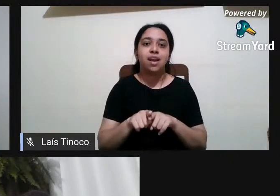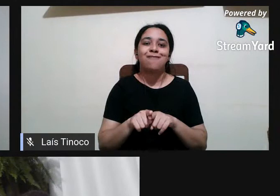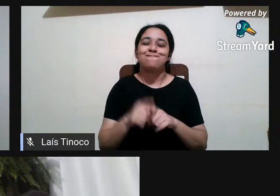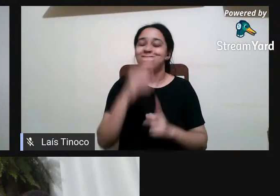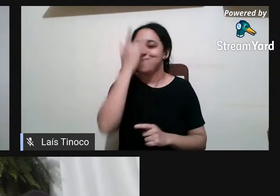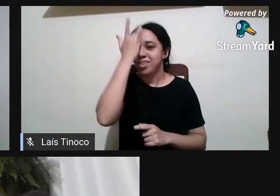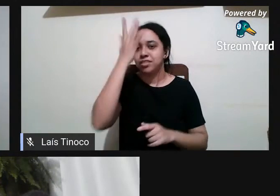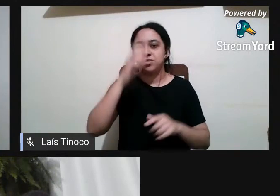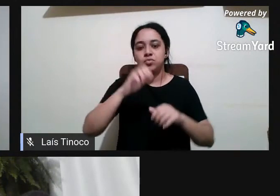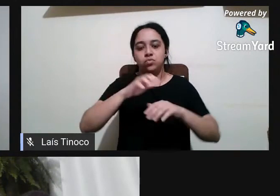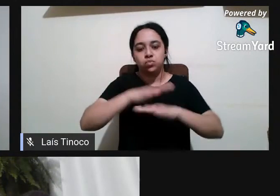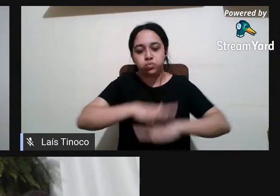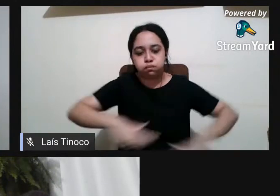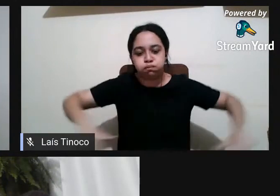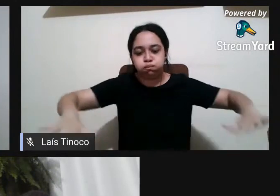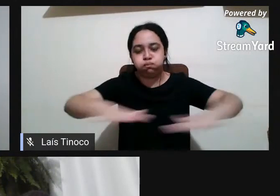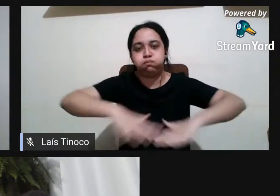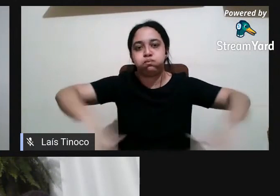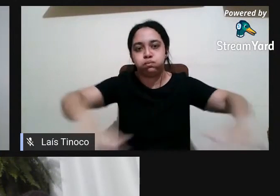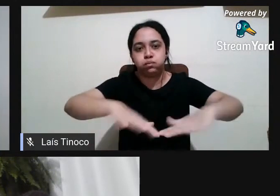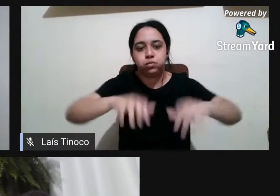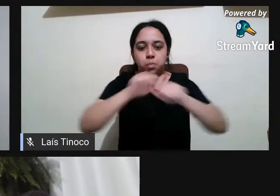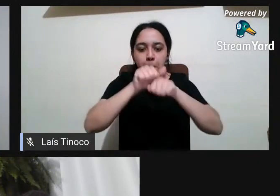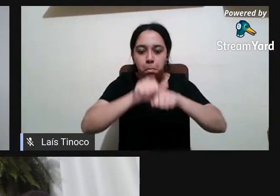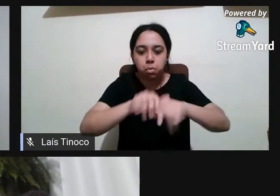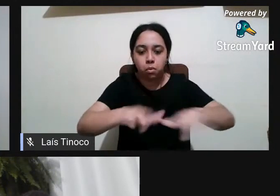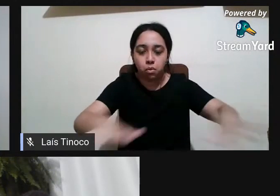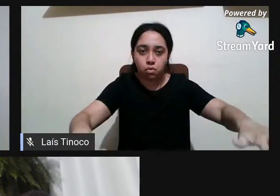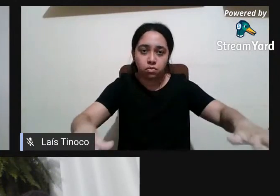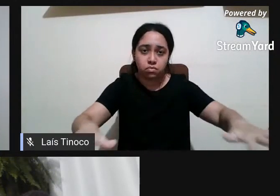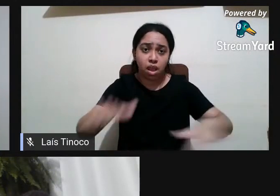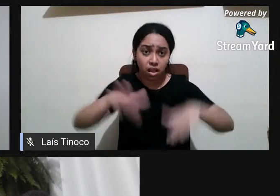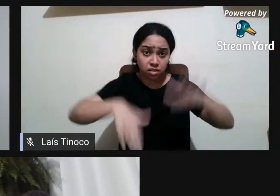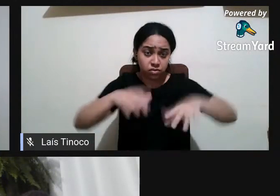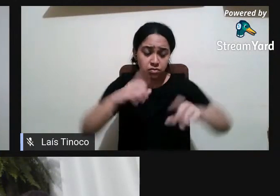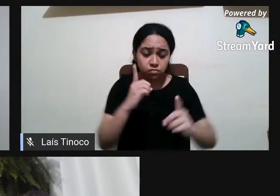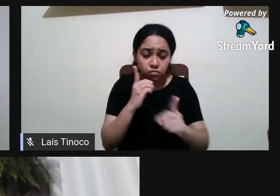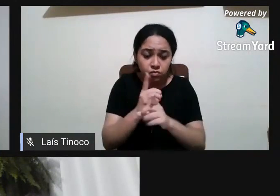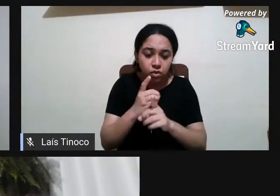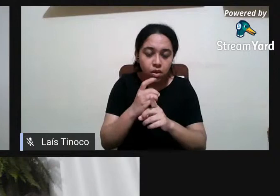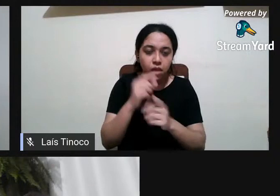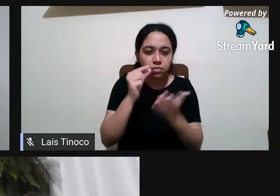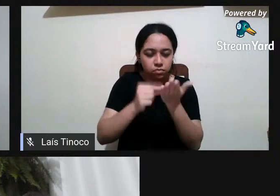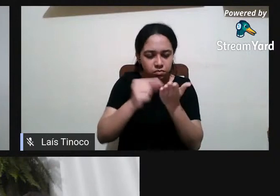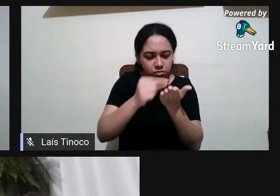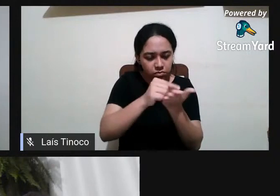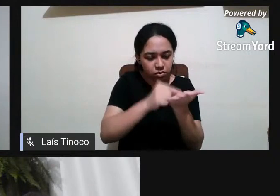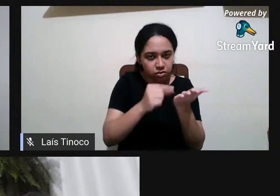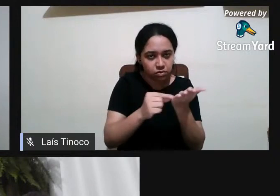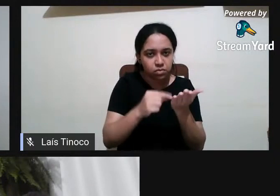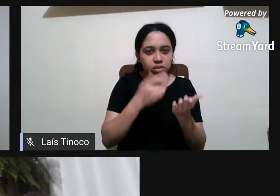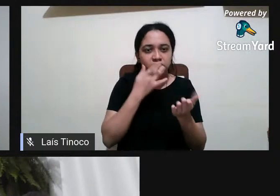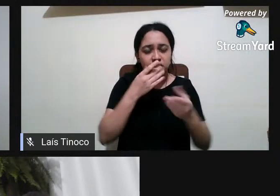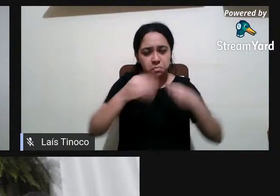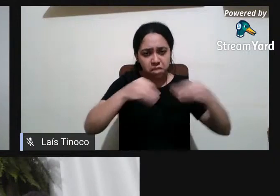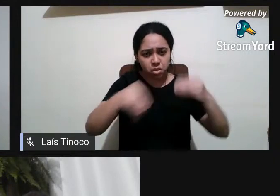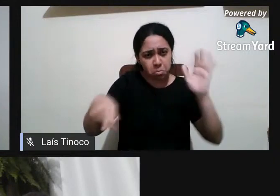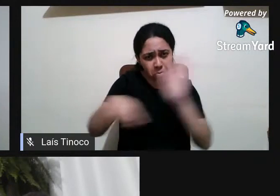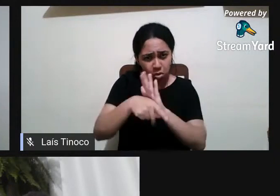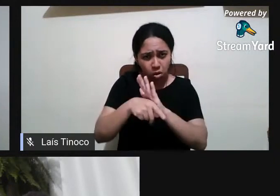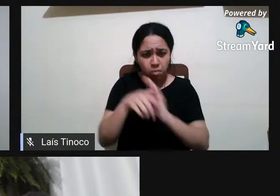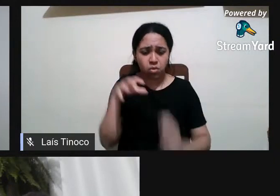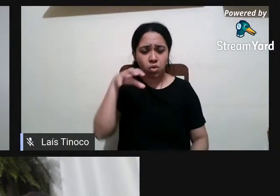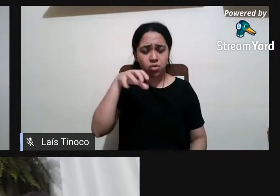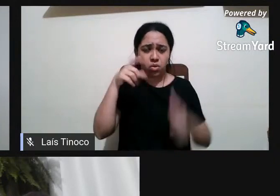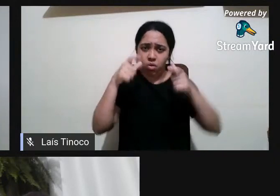não necessariamente todo o microplástico que é encontrado na água de uma determinada região é somente oriundo daquela região, né? Então,